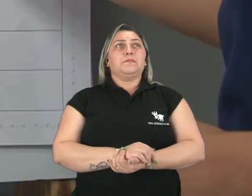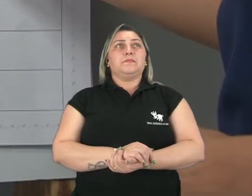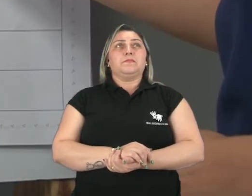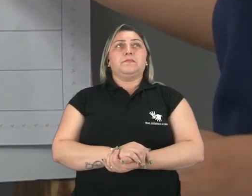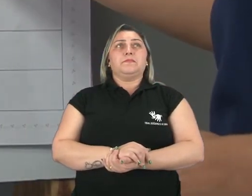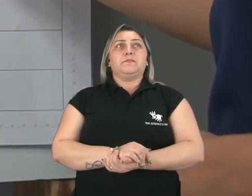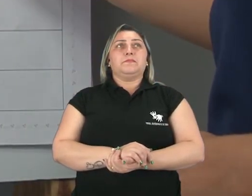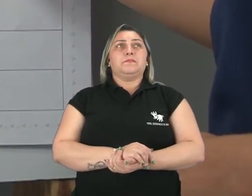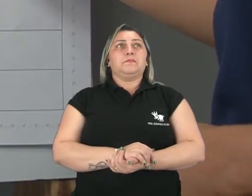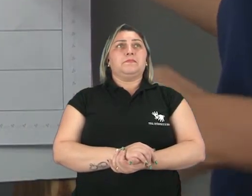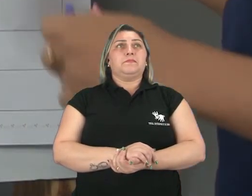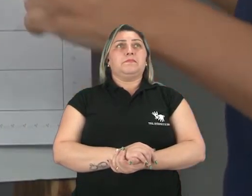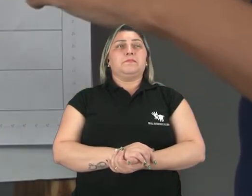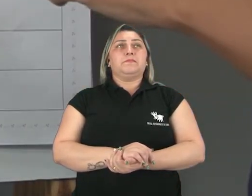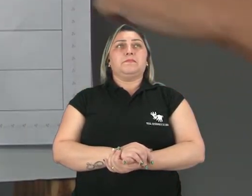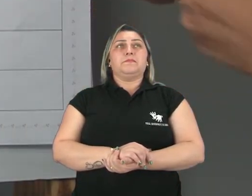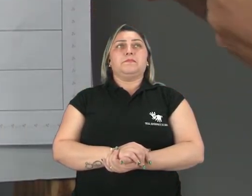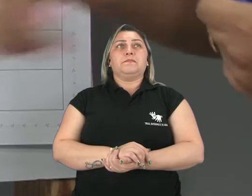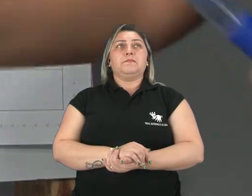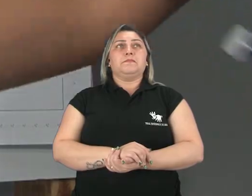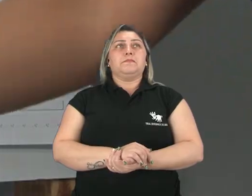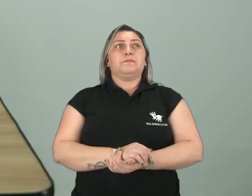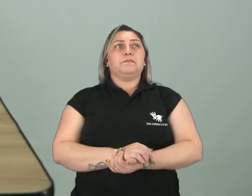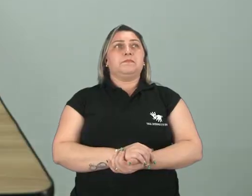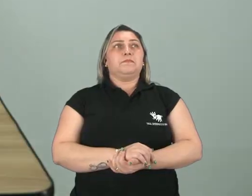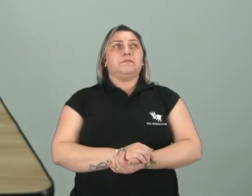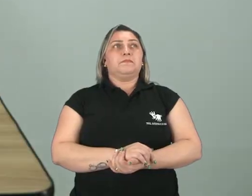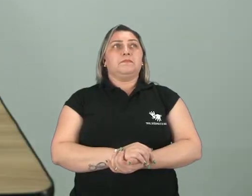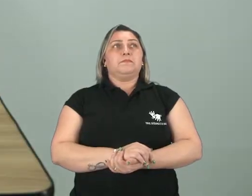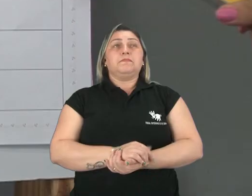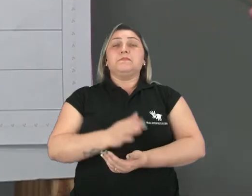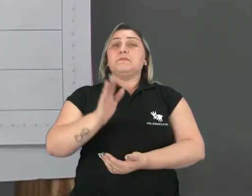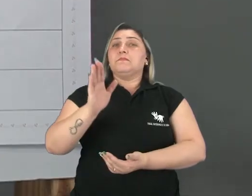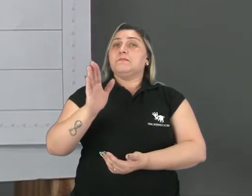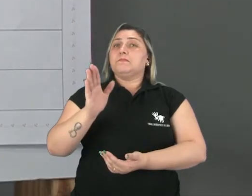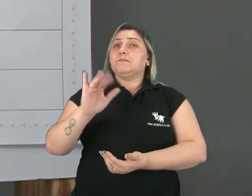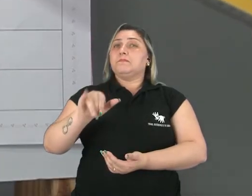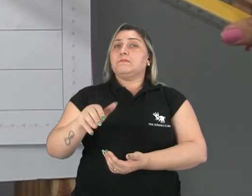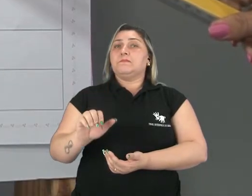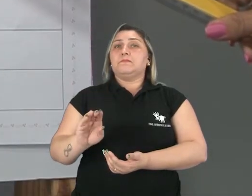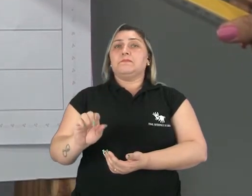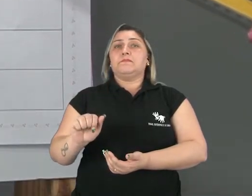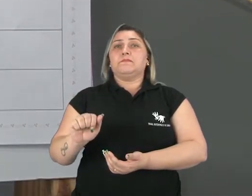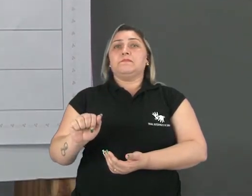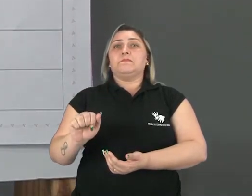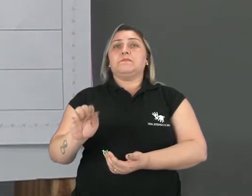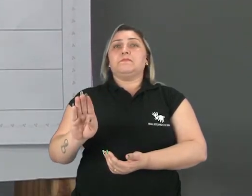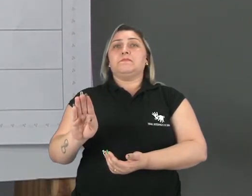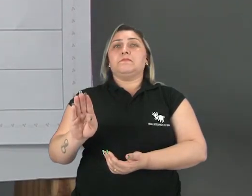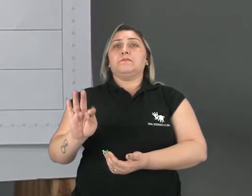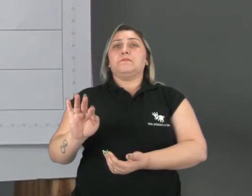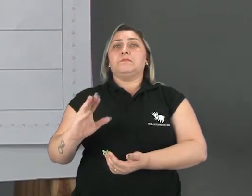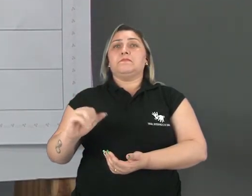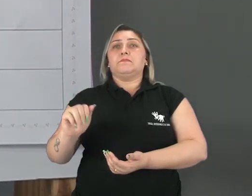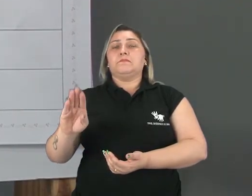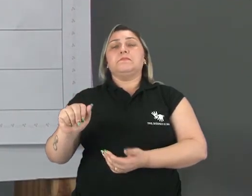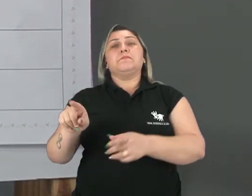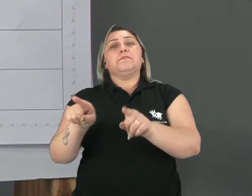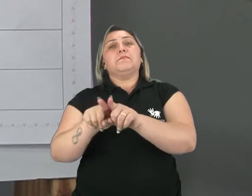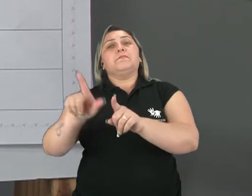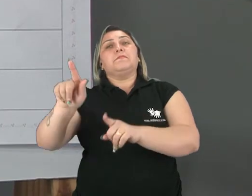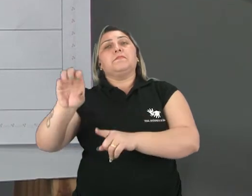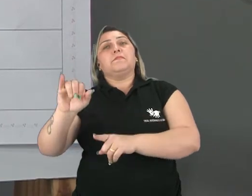o som final da a jabuticaba e goiaba